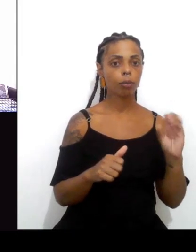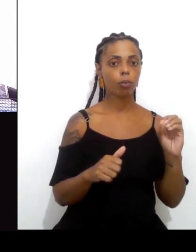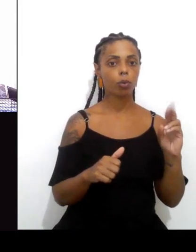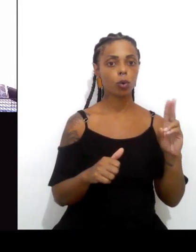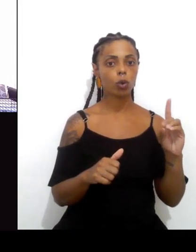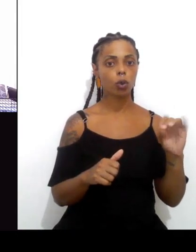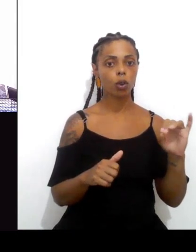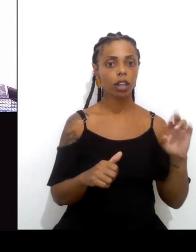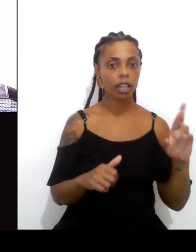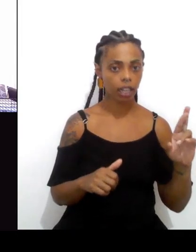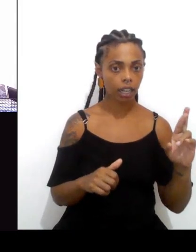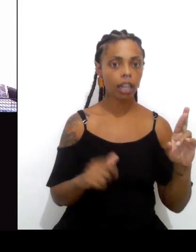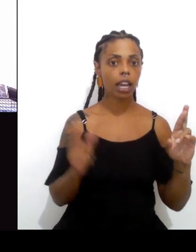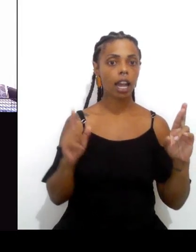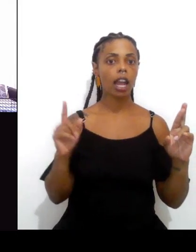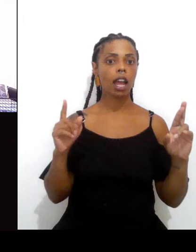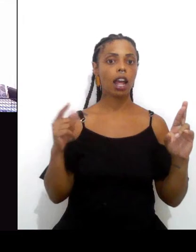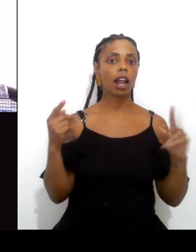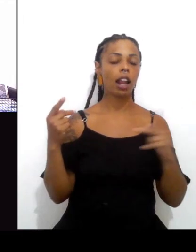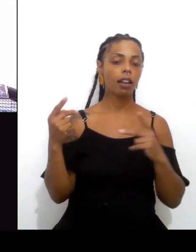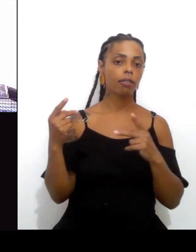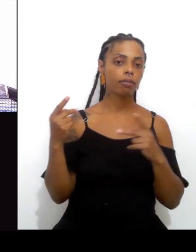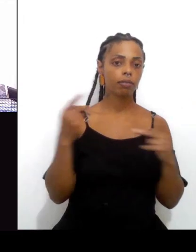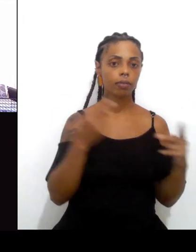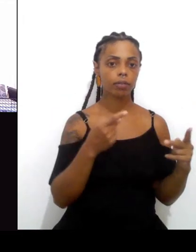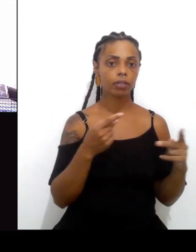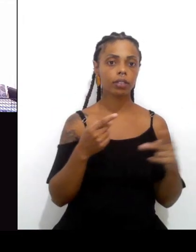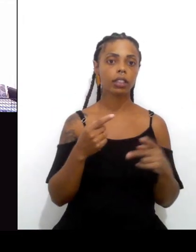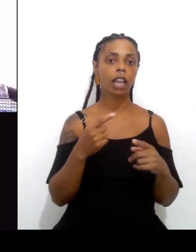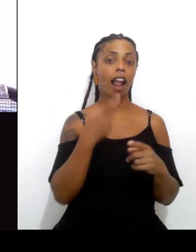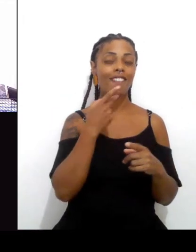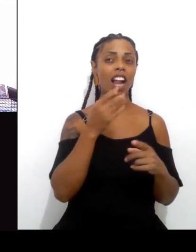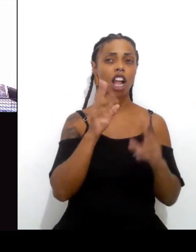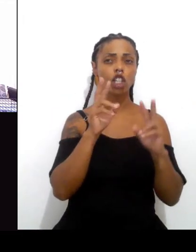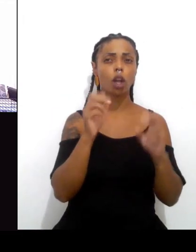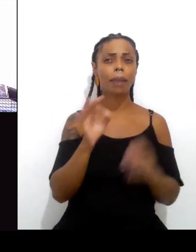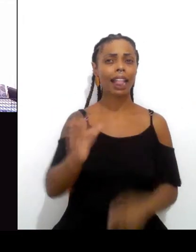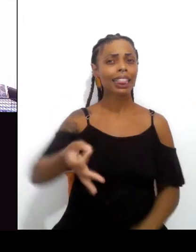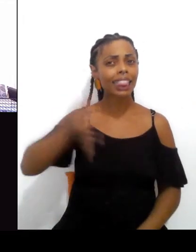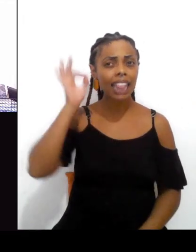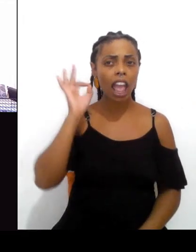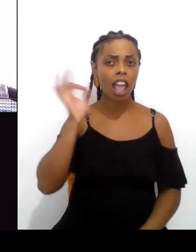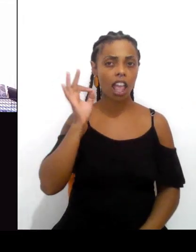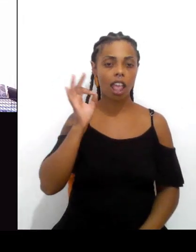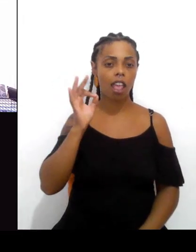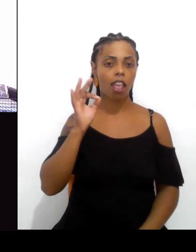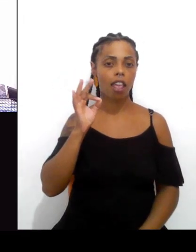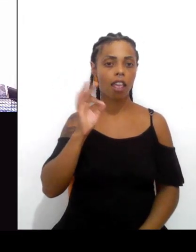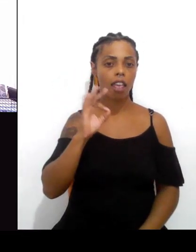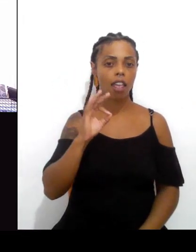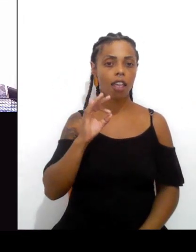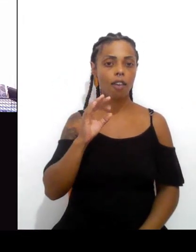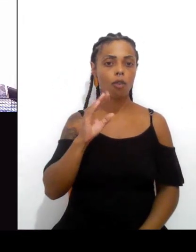É ela fala de uma terrível brutalidade mas que ele não era é